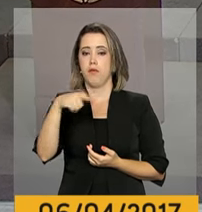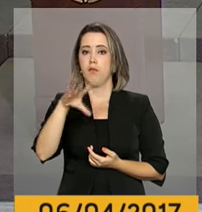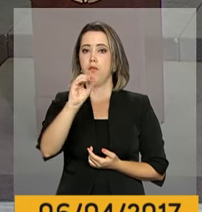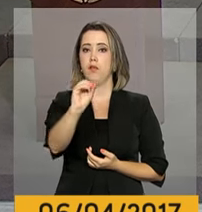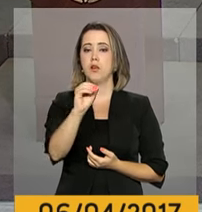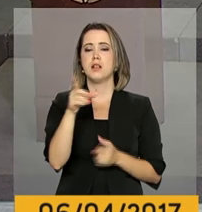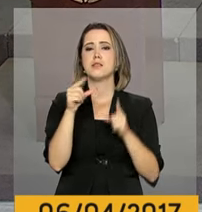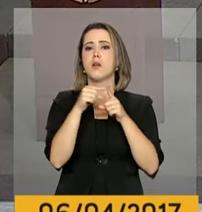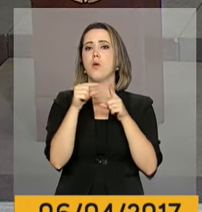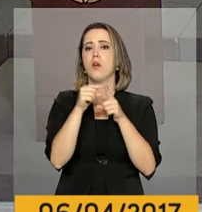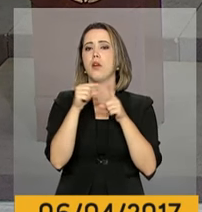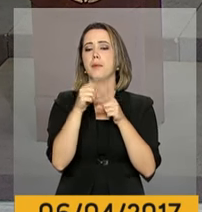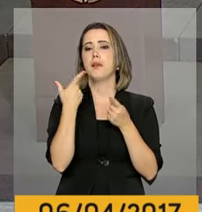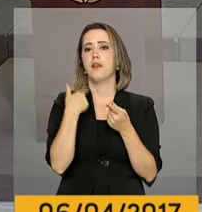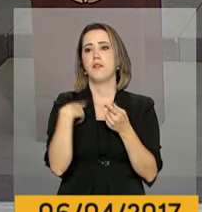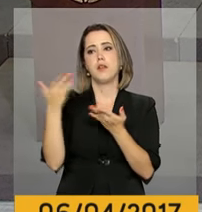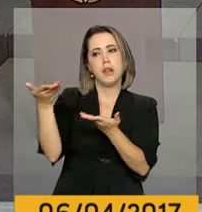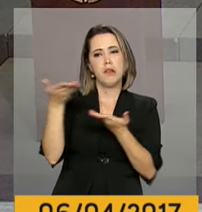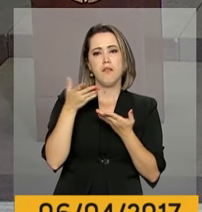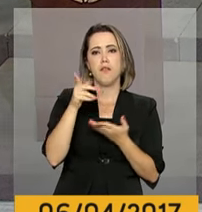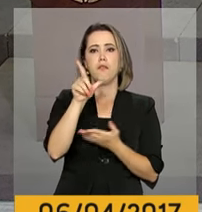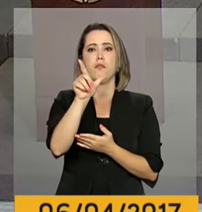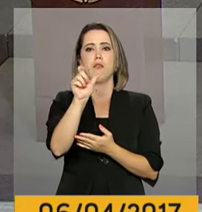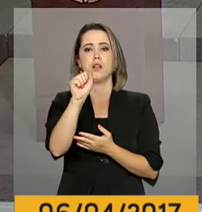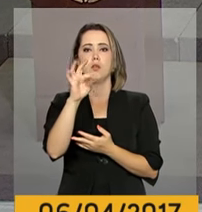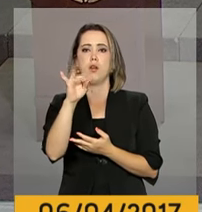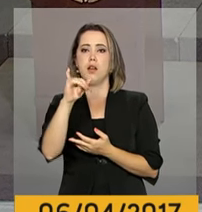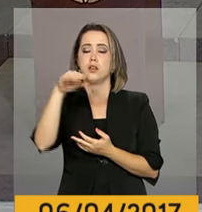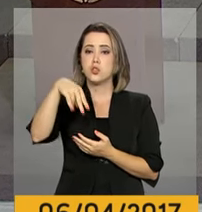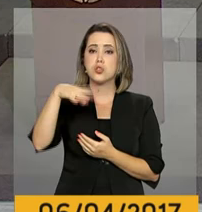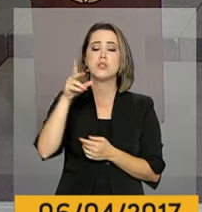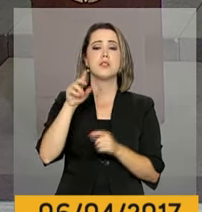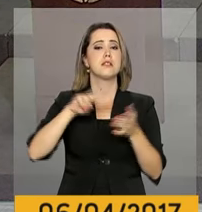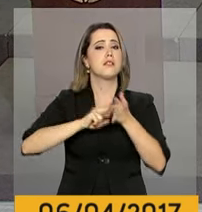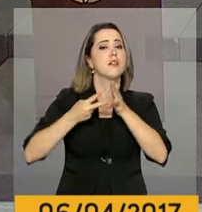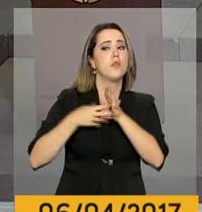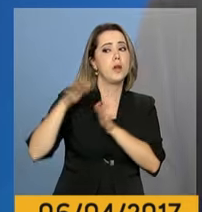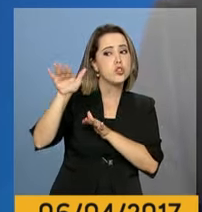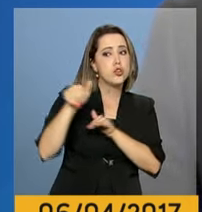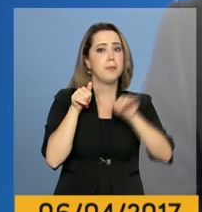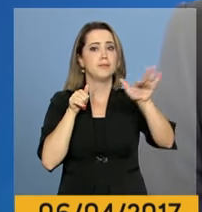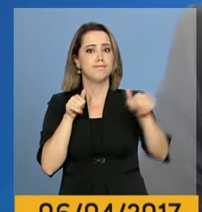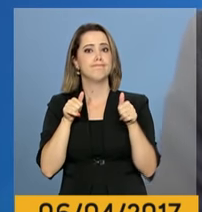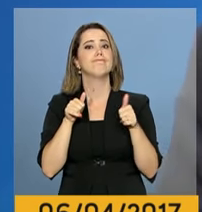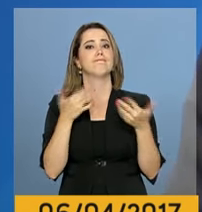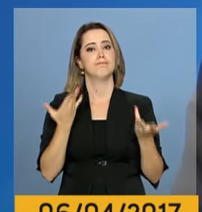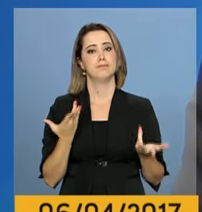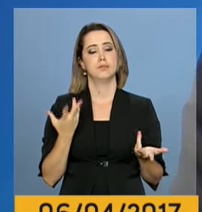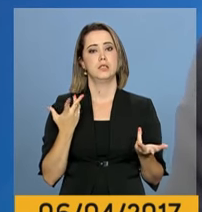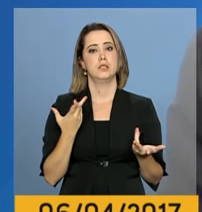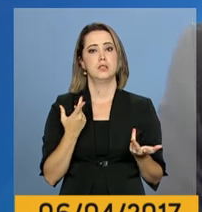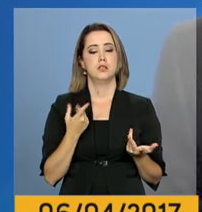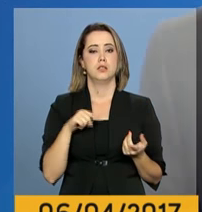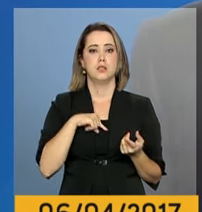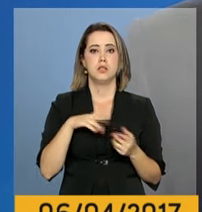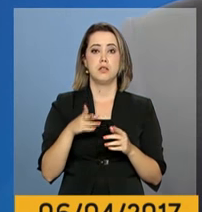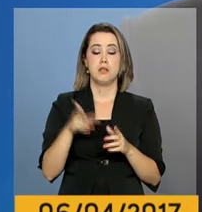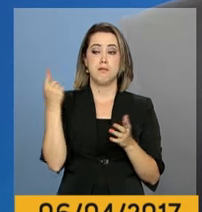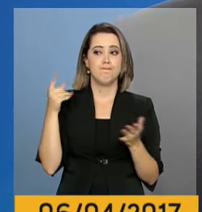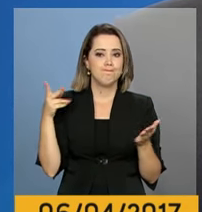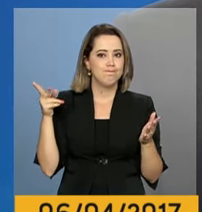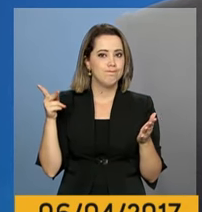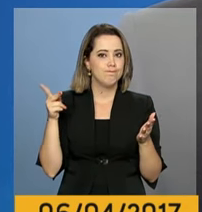vem do latim vocatio, chamado, e que se aplica muito bem à vida